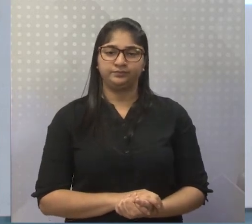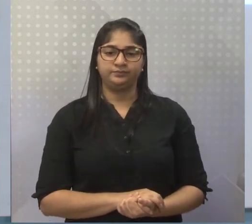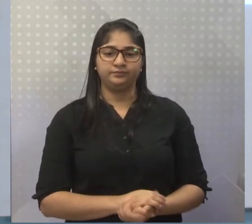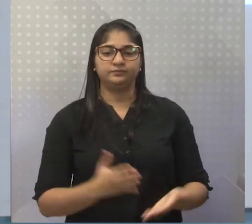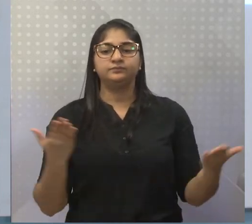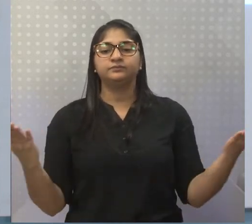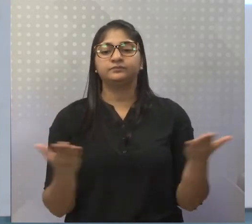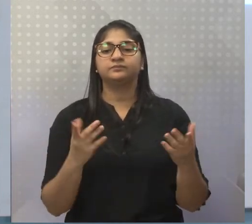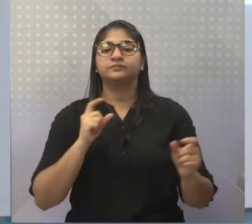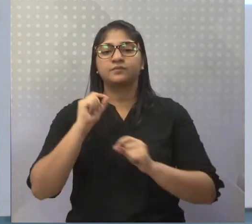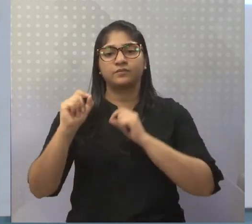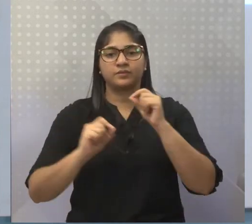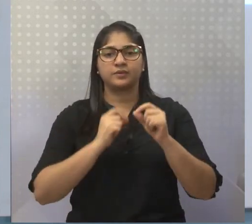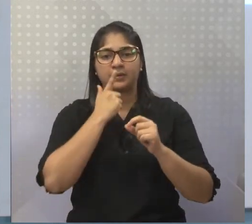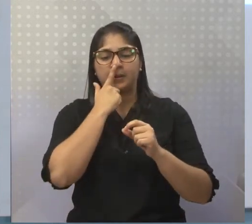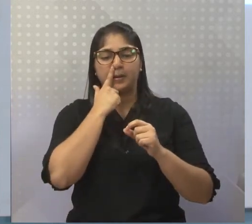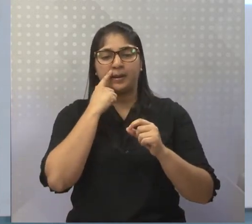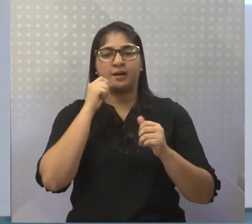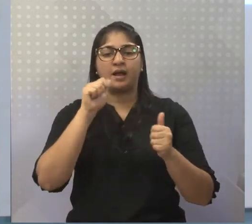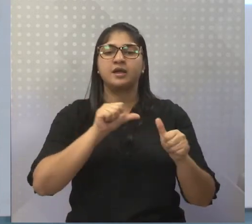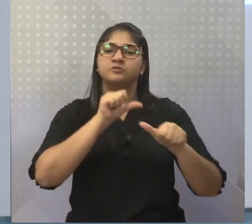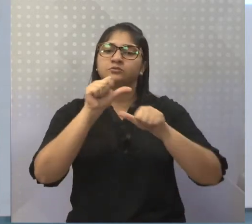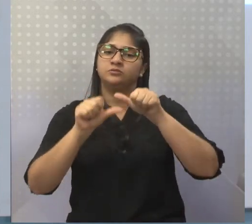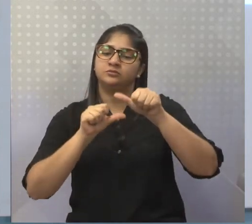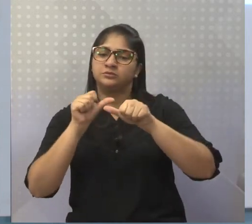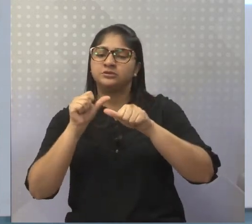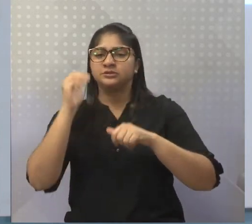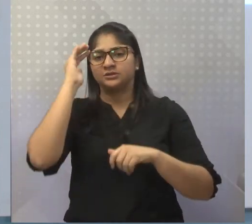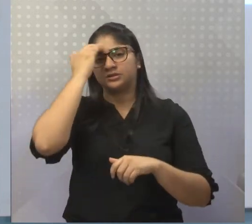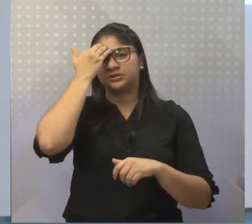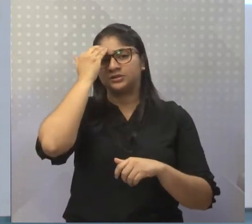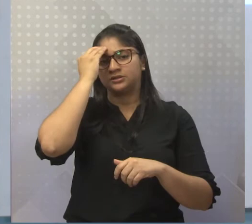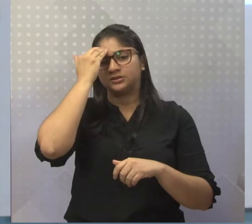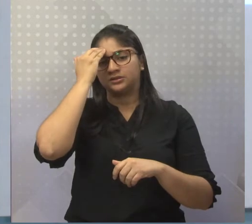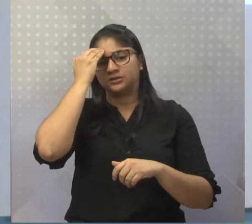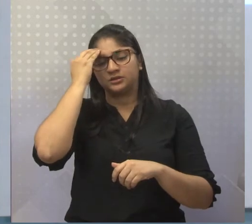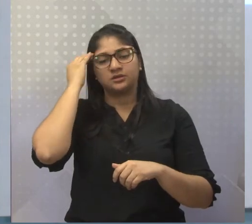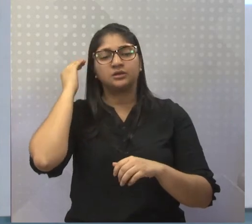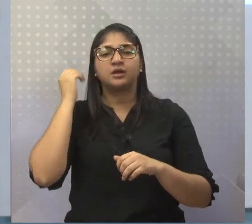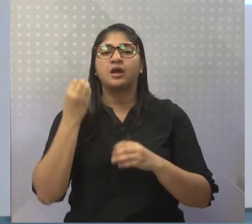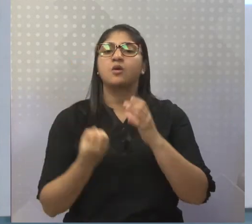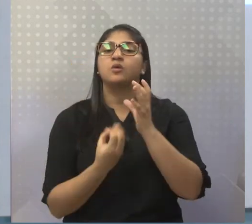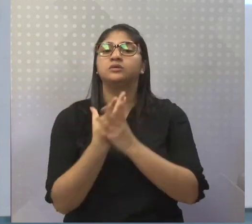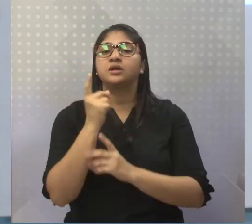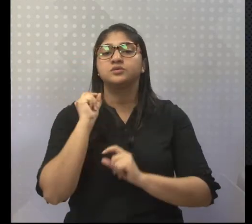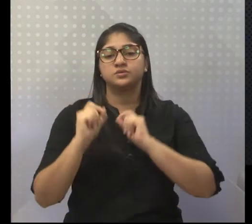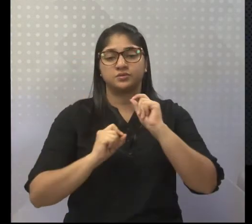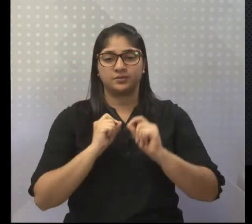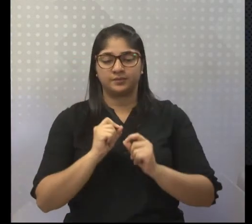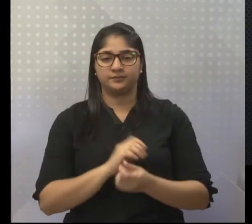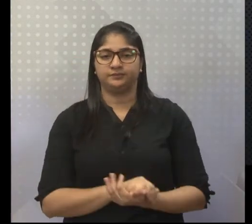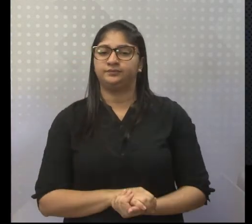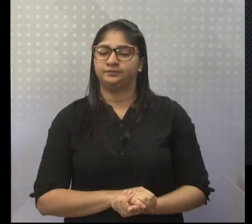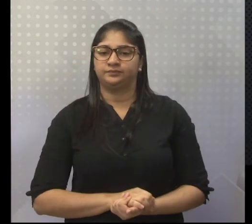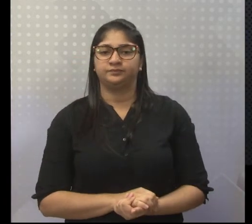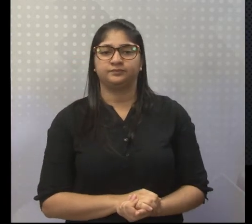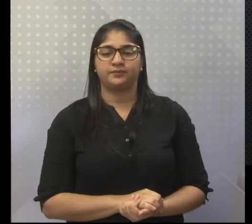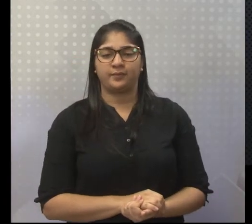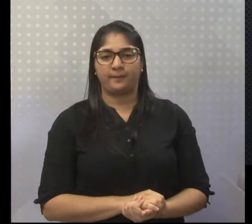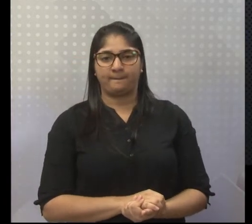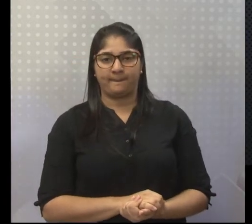da corrente de convecção e aí entender as consequências desses movimentos vamos lá